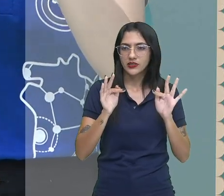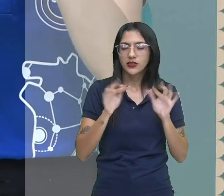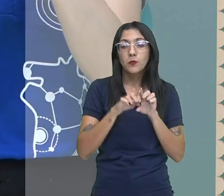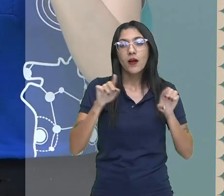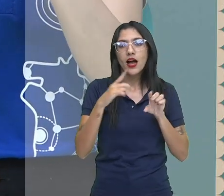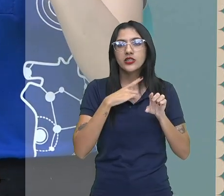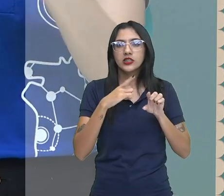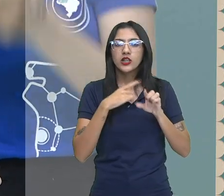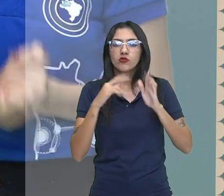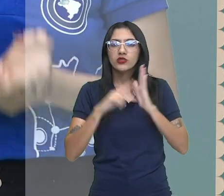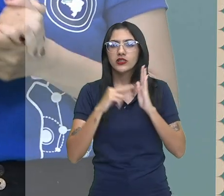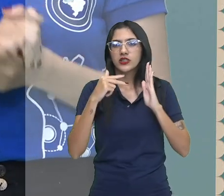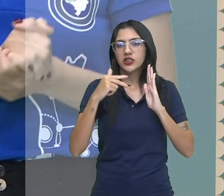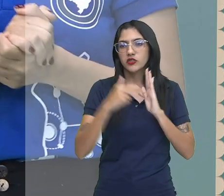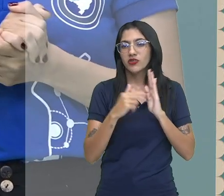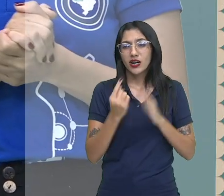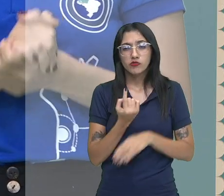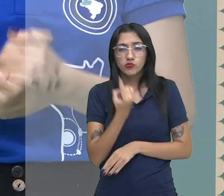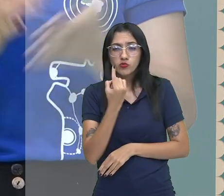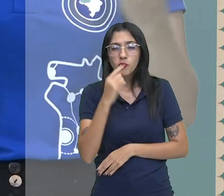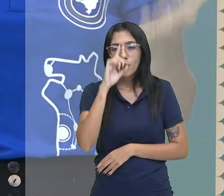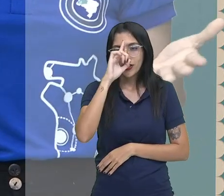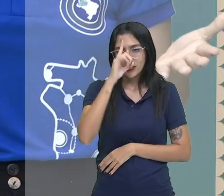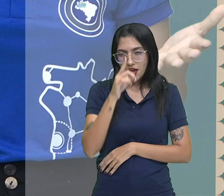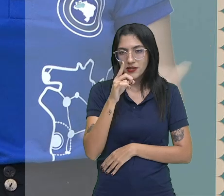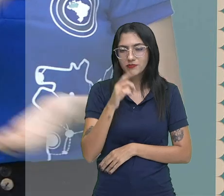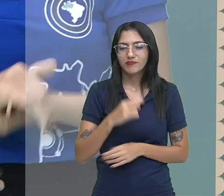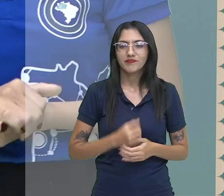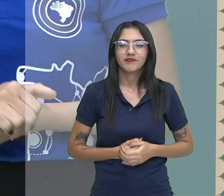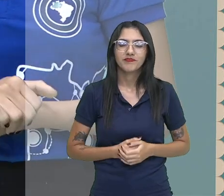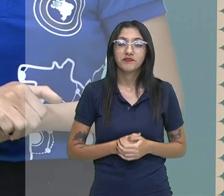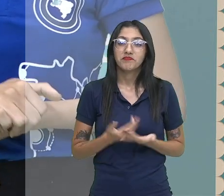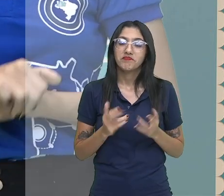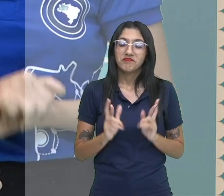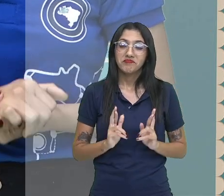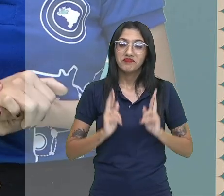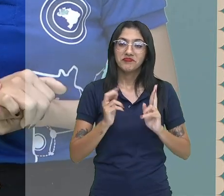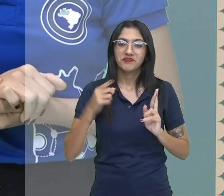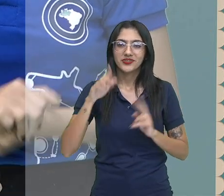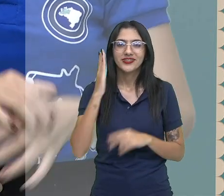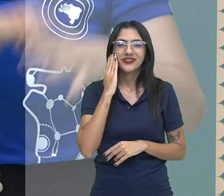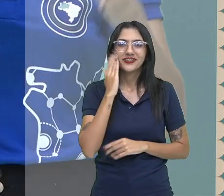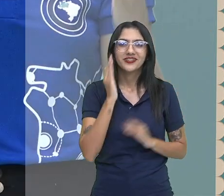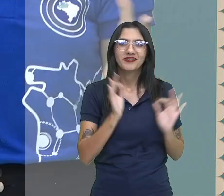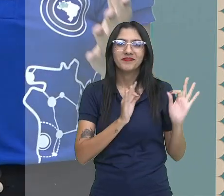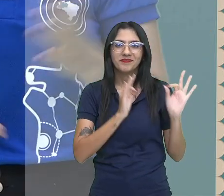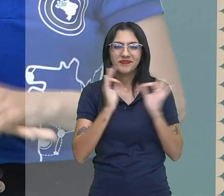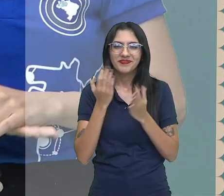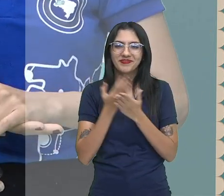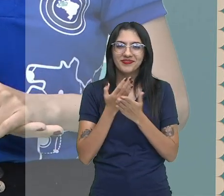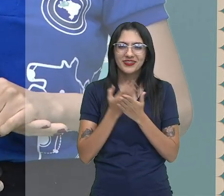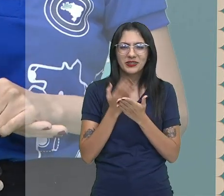ideia, equivalem a um só verbo. É isso, eu espero que você tenha entendido a aula, apesar da